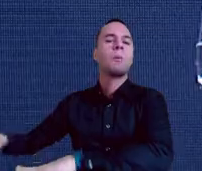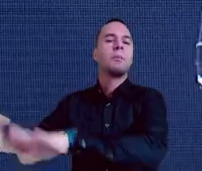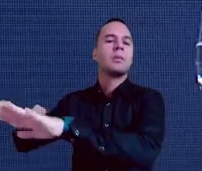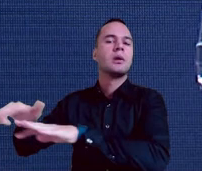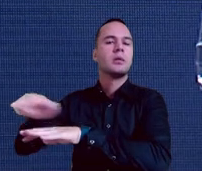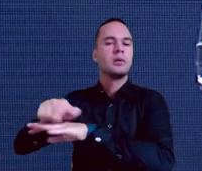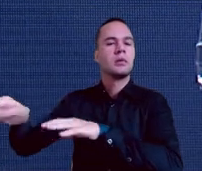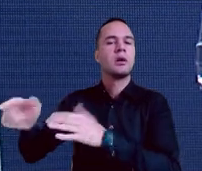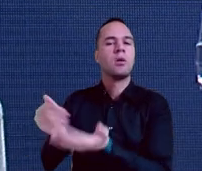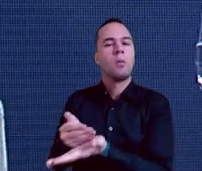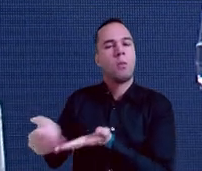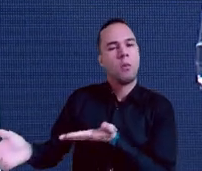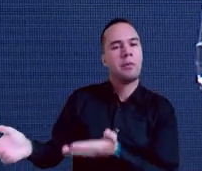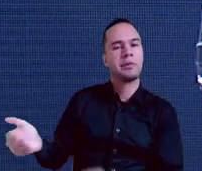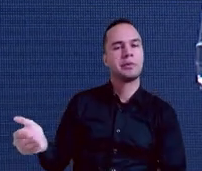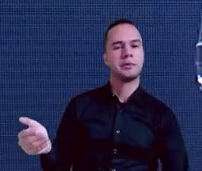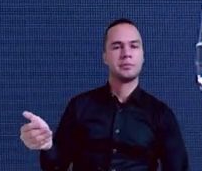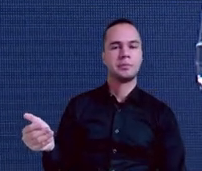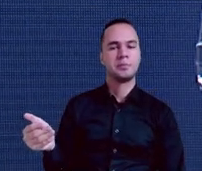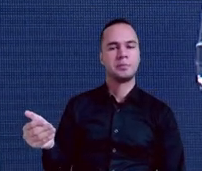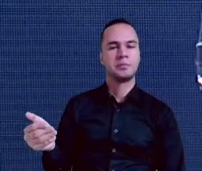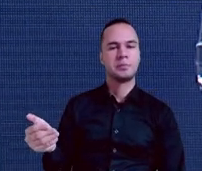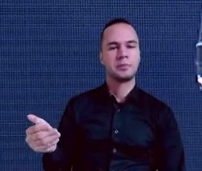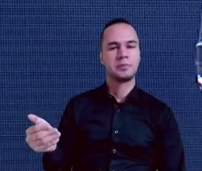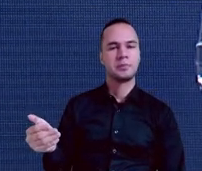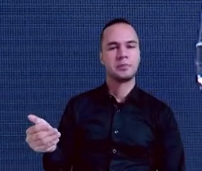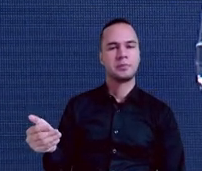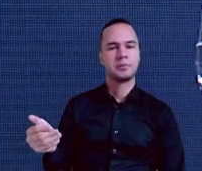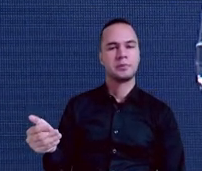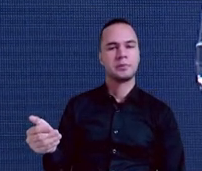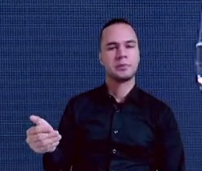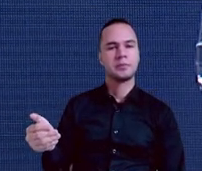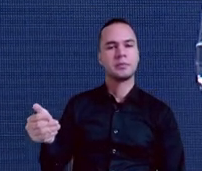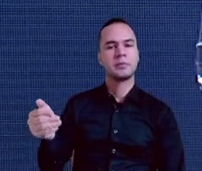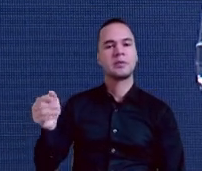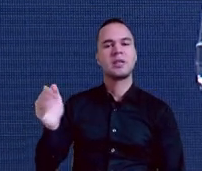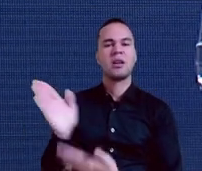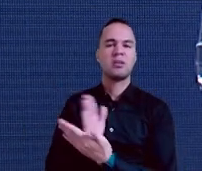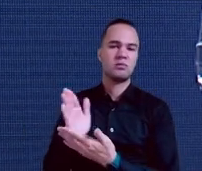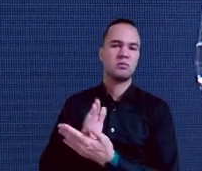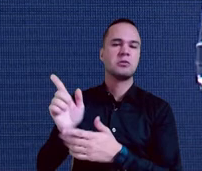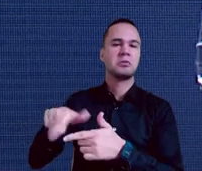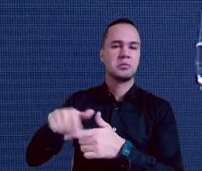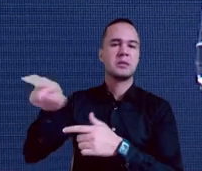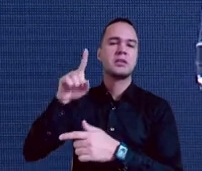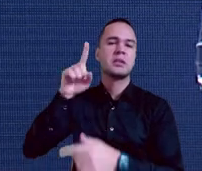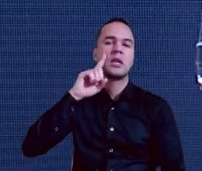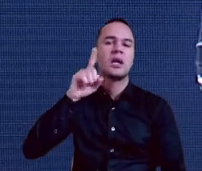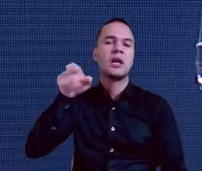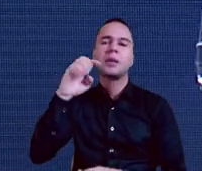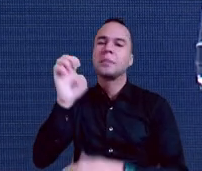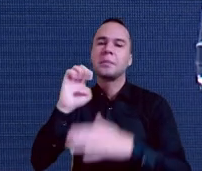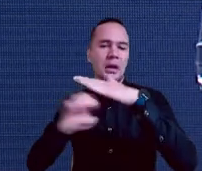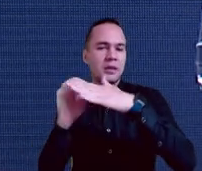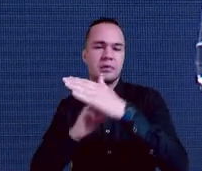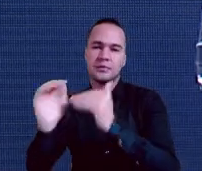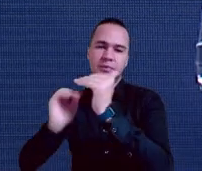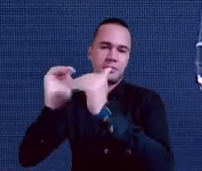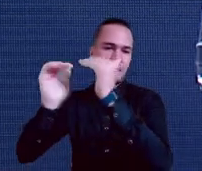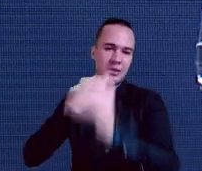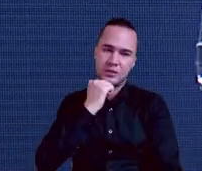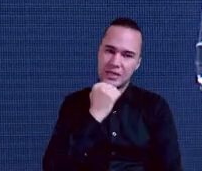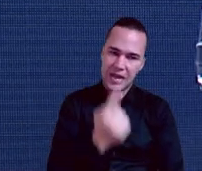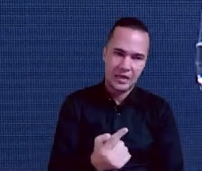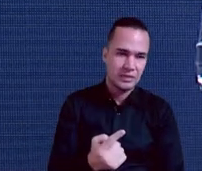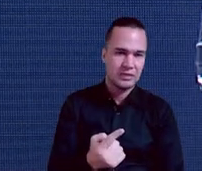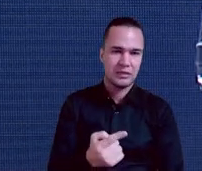alguma alguns e ela é Red Flex de empresas que não estão entregando no Mercado de